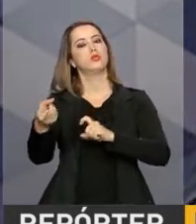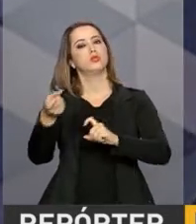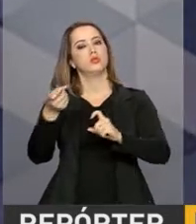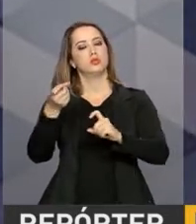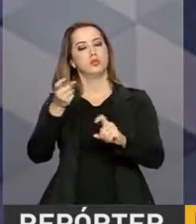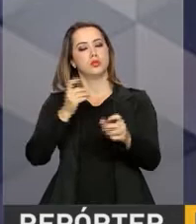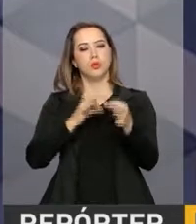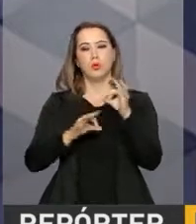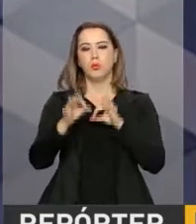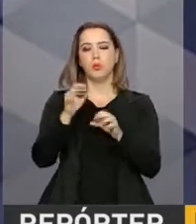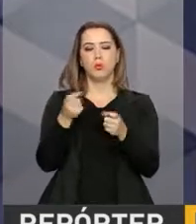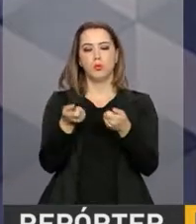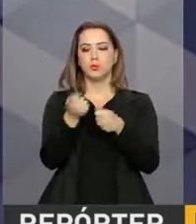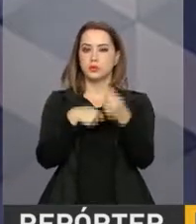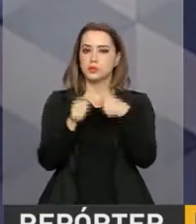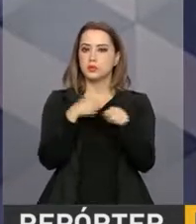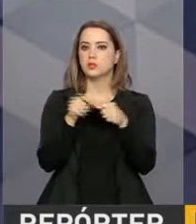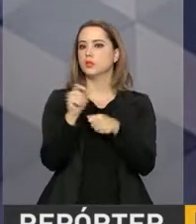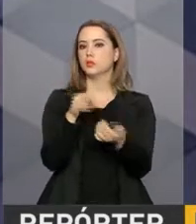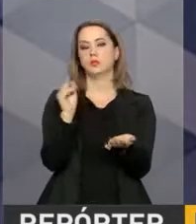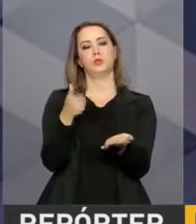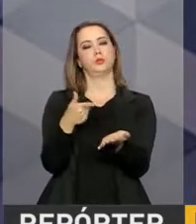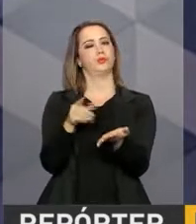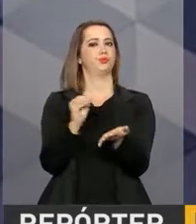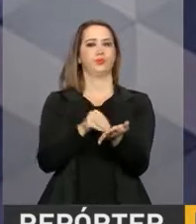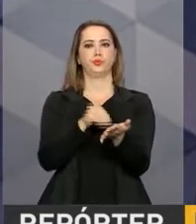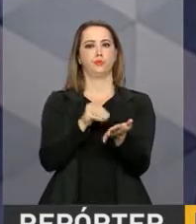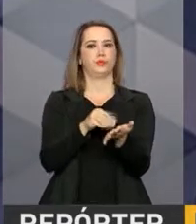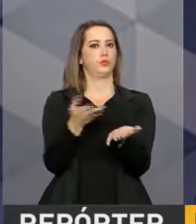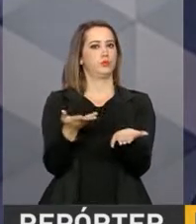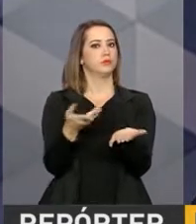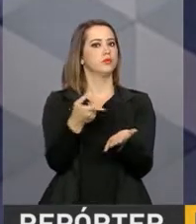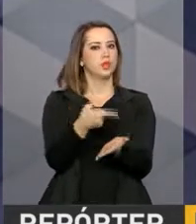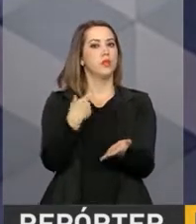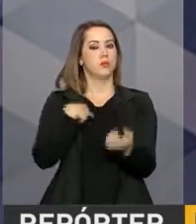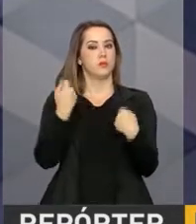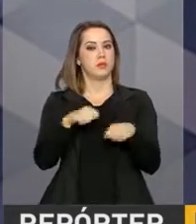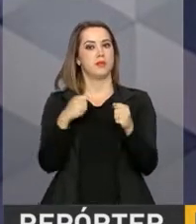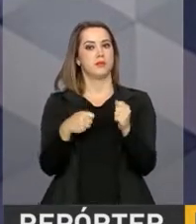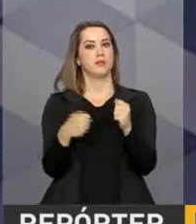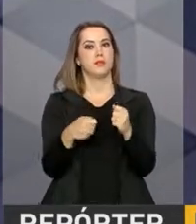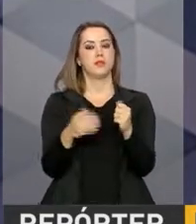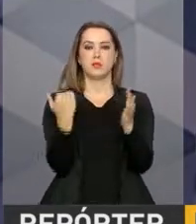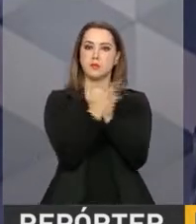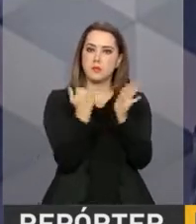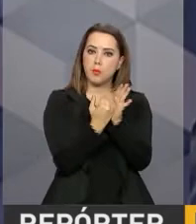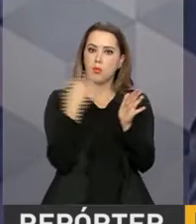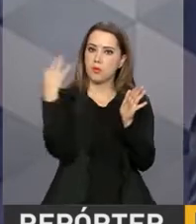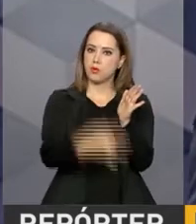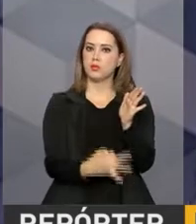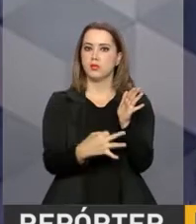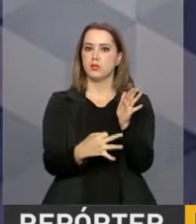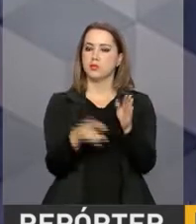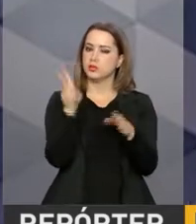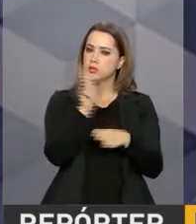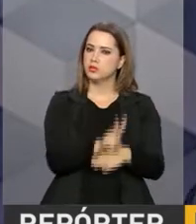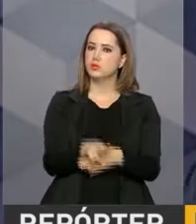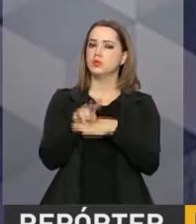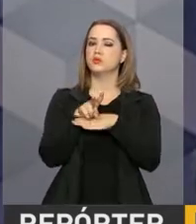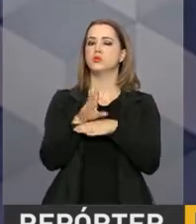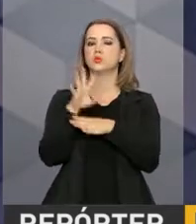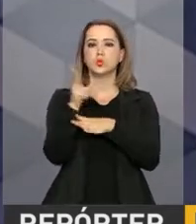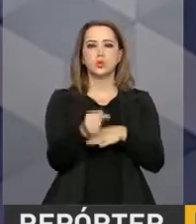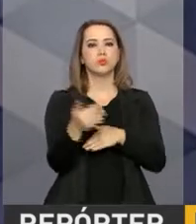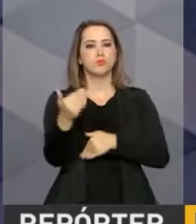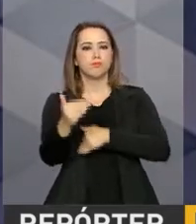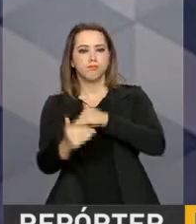esses programas, realmente não faltem. É necessário você ter programas sólidos que dê segurança ao financiamento da armazenagem,